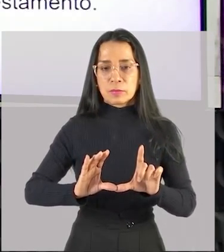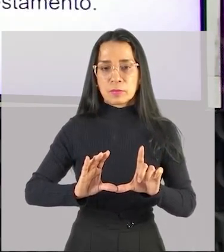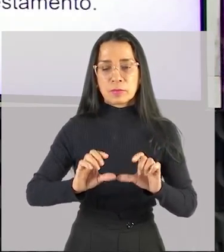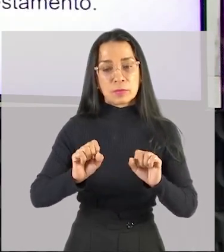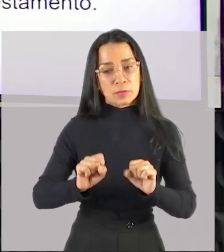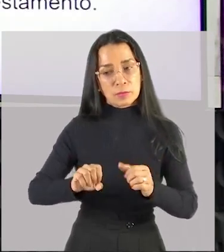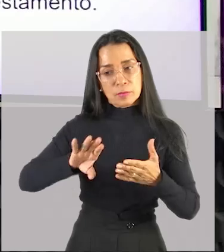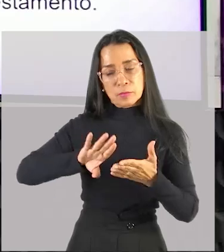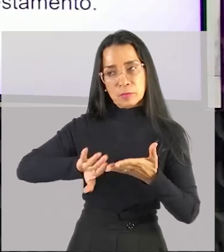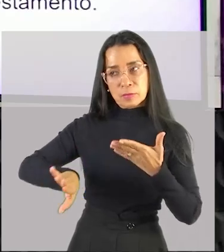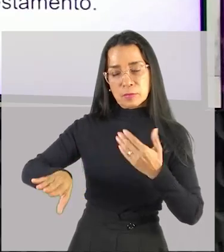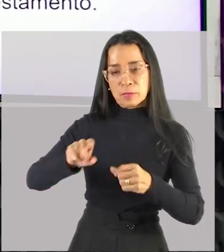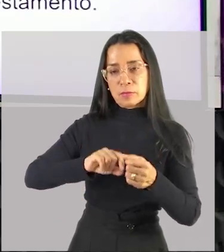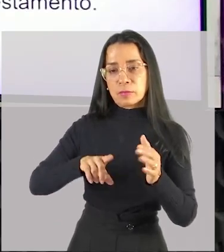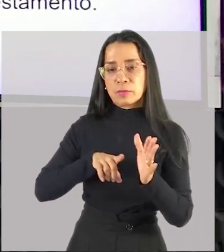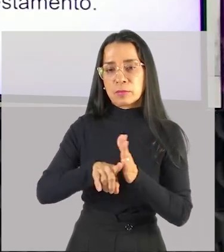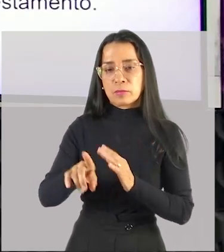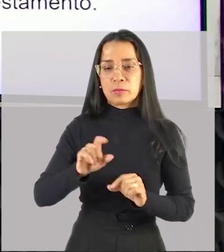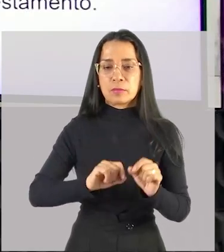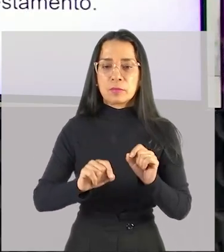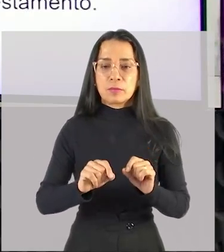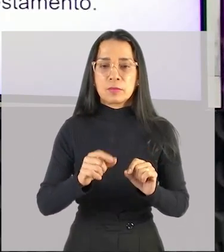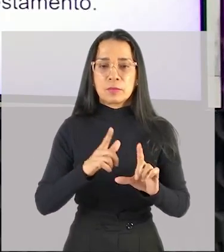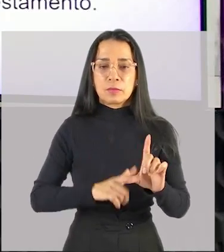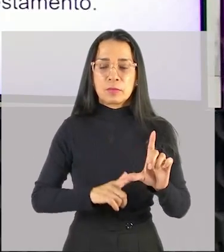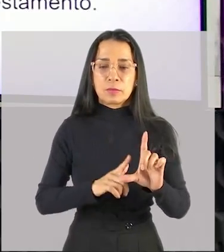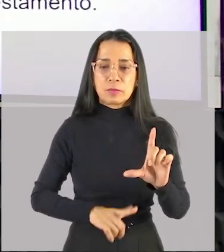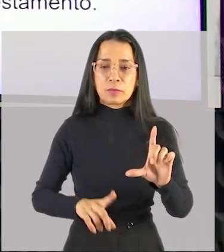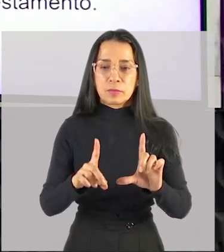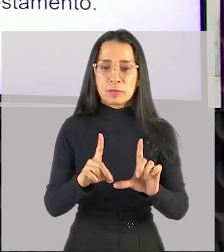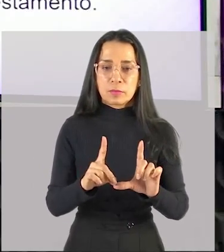A gente pode descartar também essa questão, beleza?